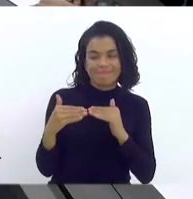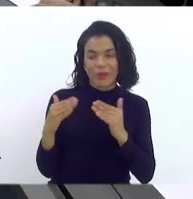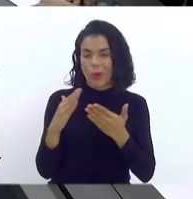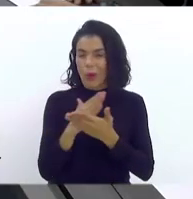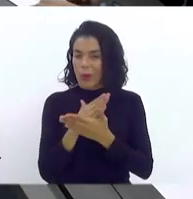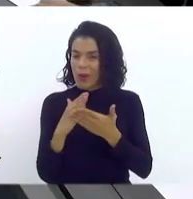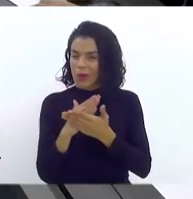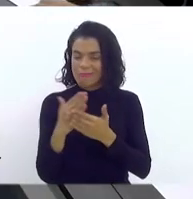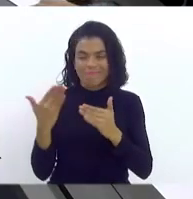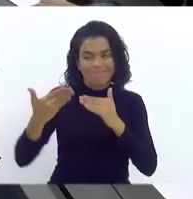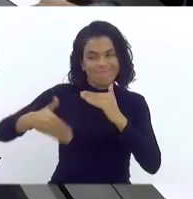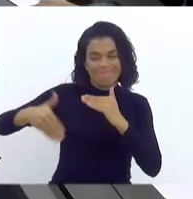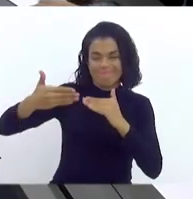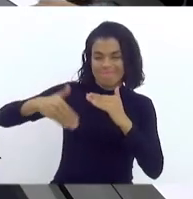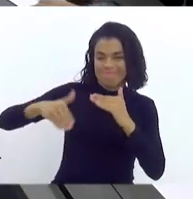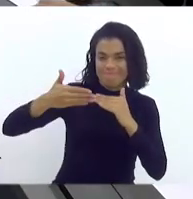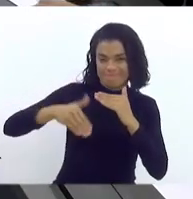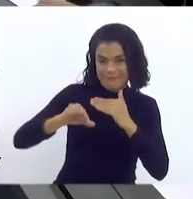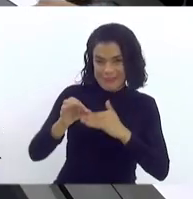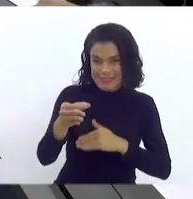certas coisas, certo?